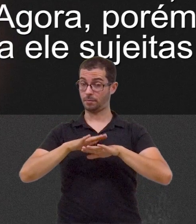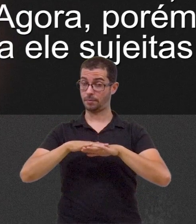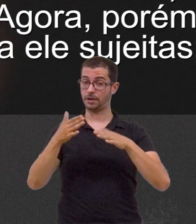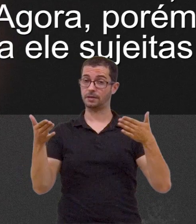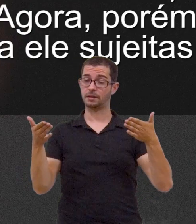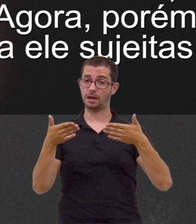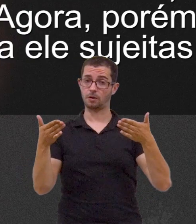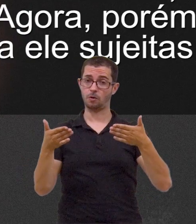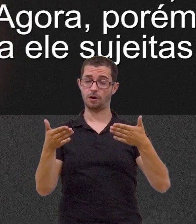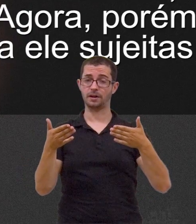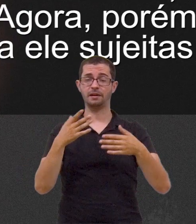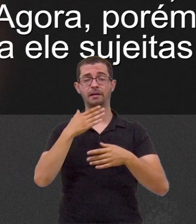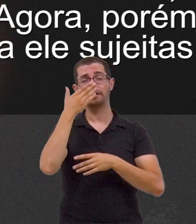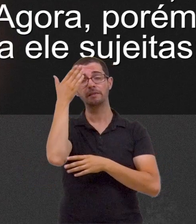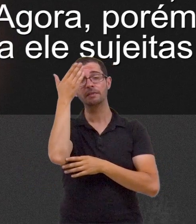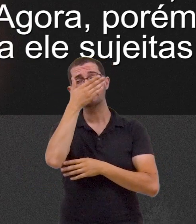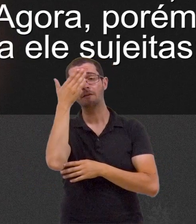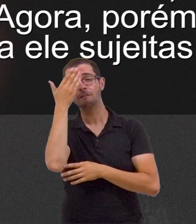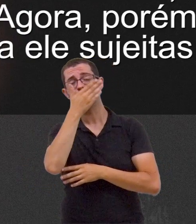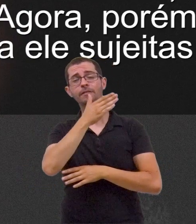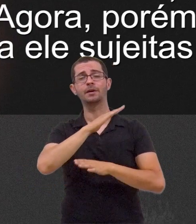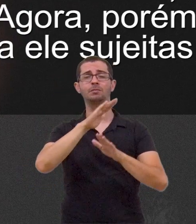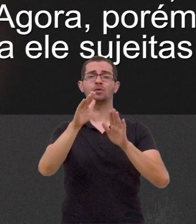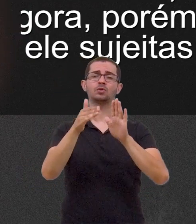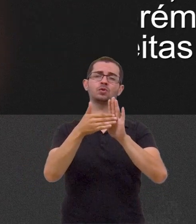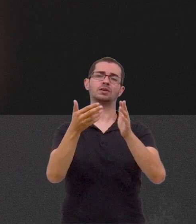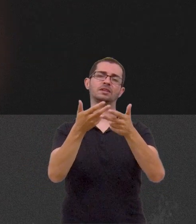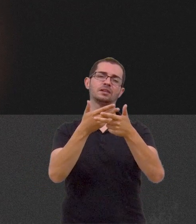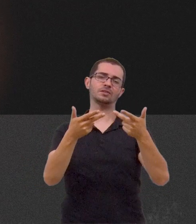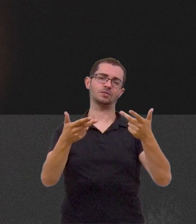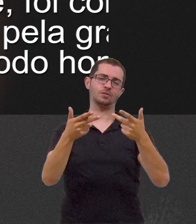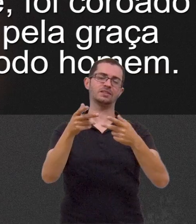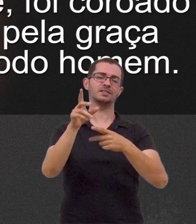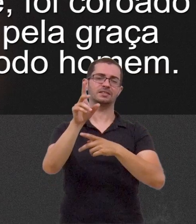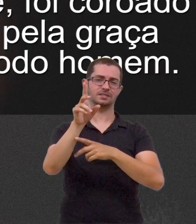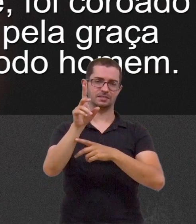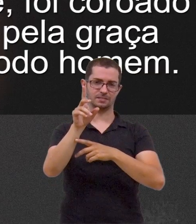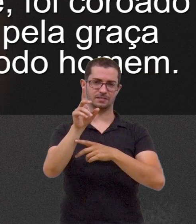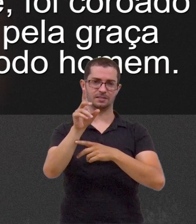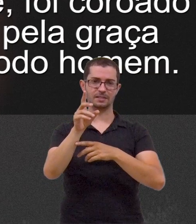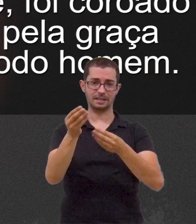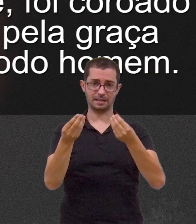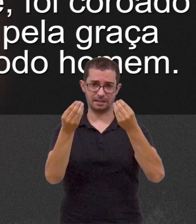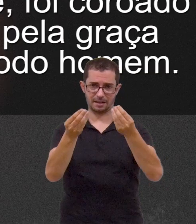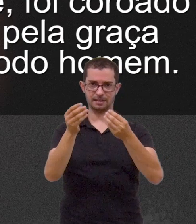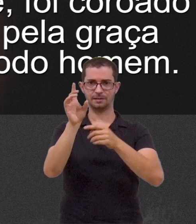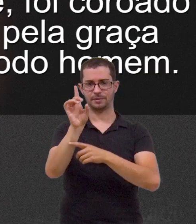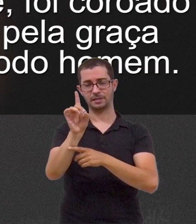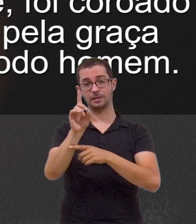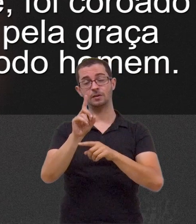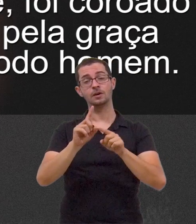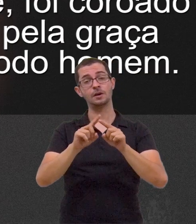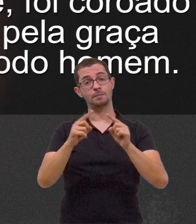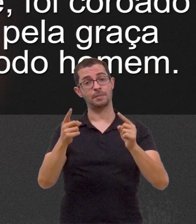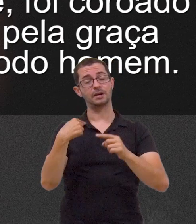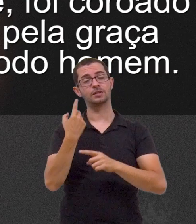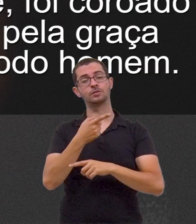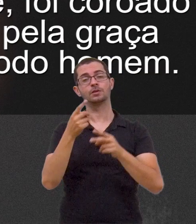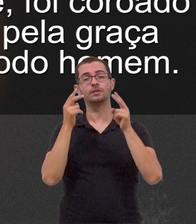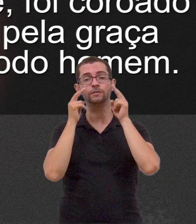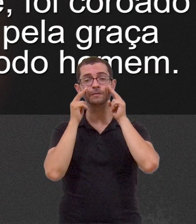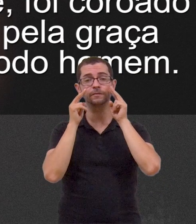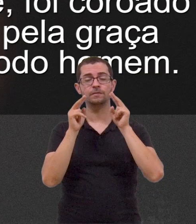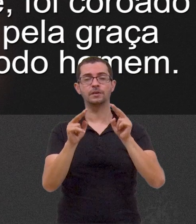ainda não vemos todas as coisas a ele sujeitas. Vemos, todavia, aquele que, por um